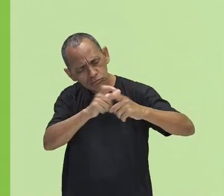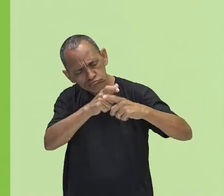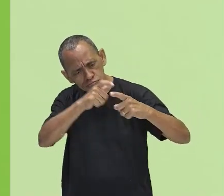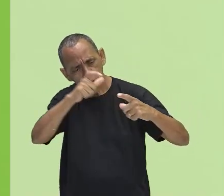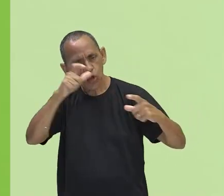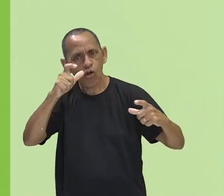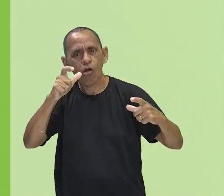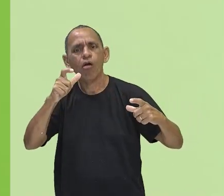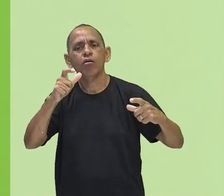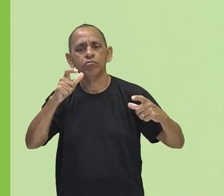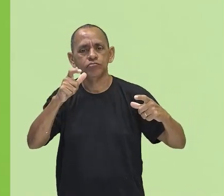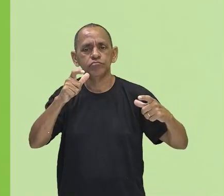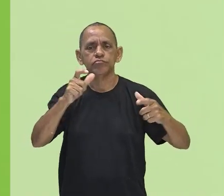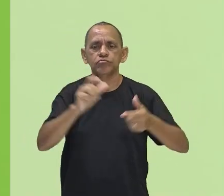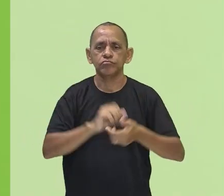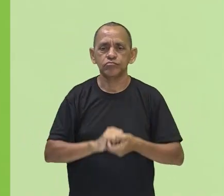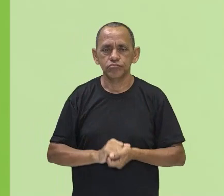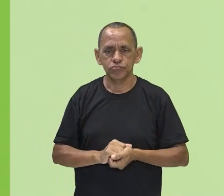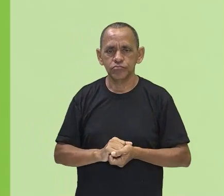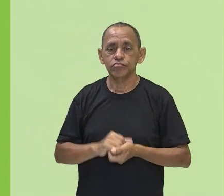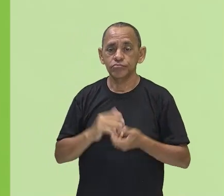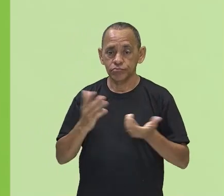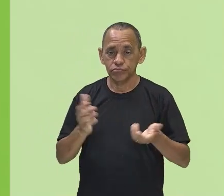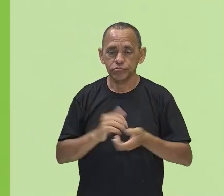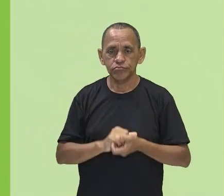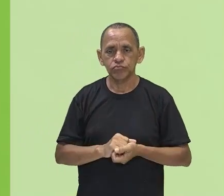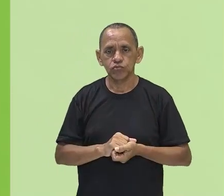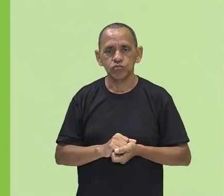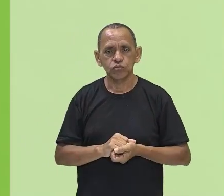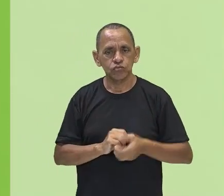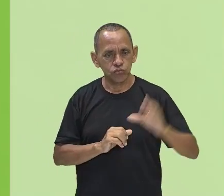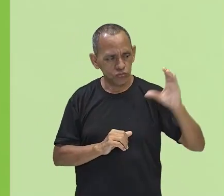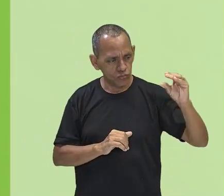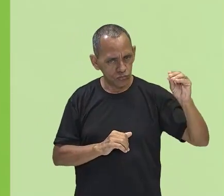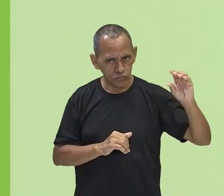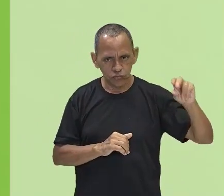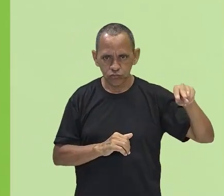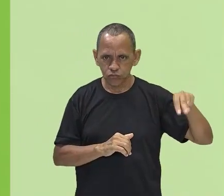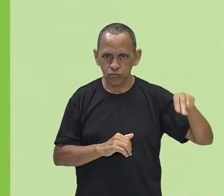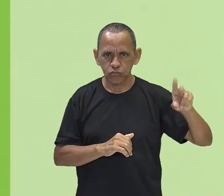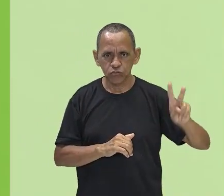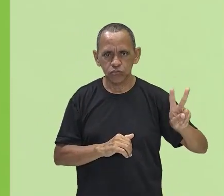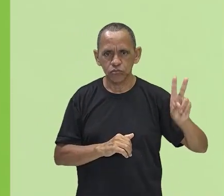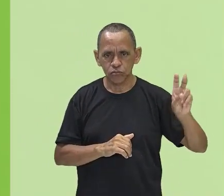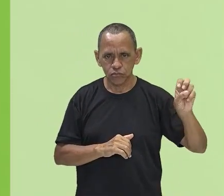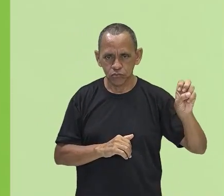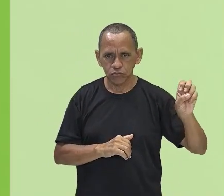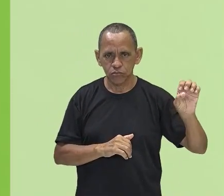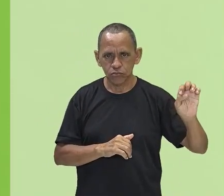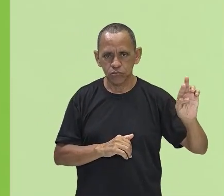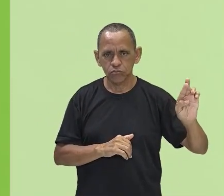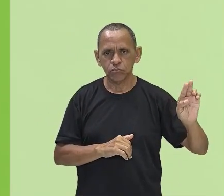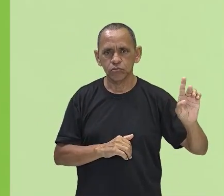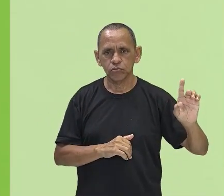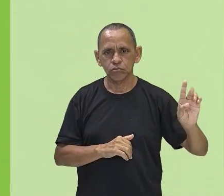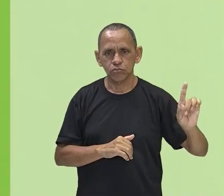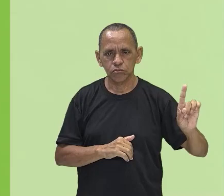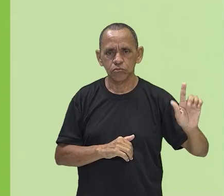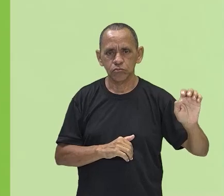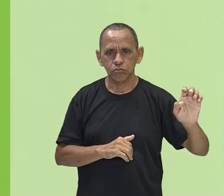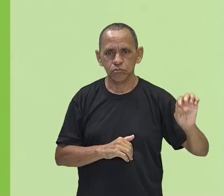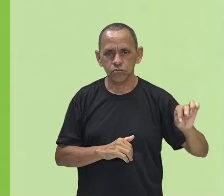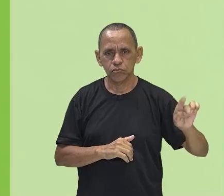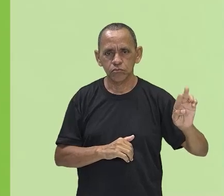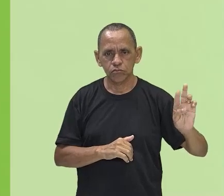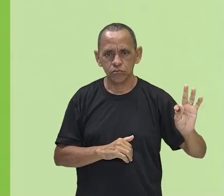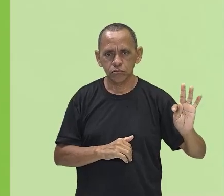É isso que faz uma lente convergente. Qual é o principal objetivo? Aumentar os objetos, beleza? Mas vamos ver como